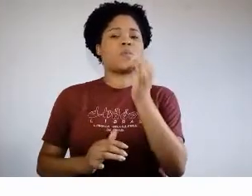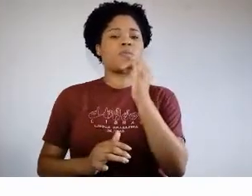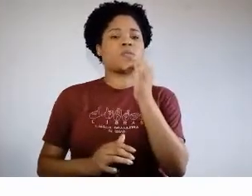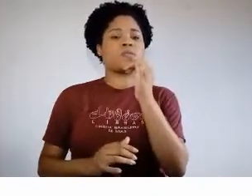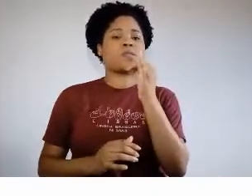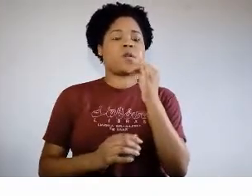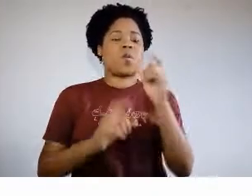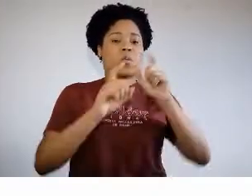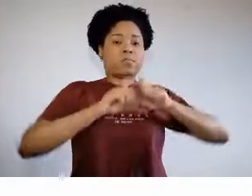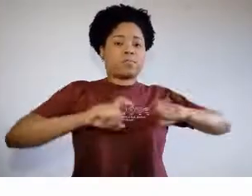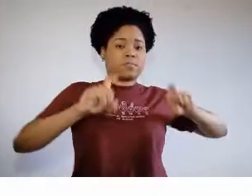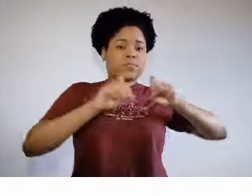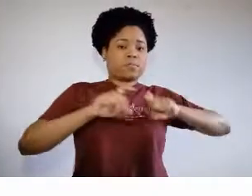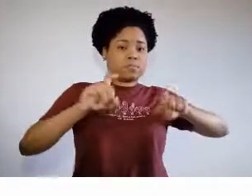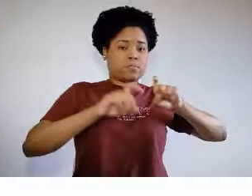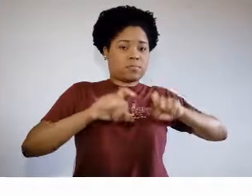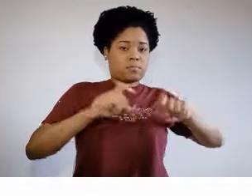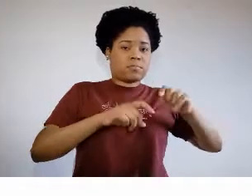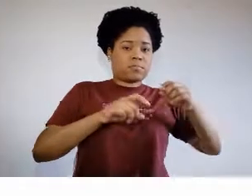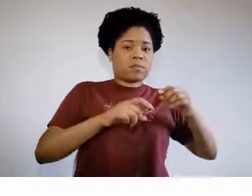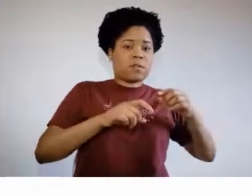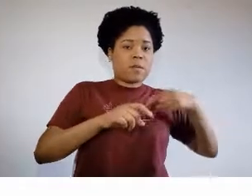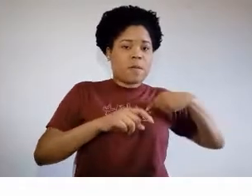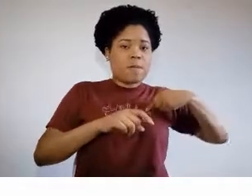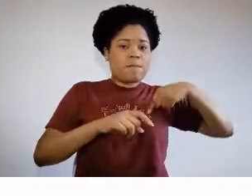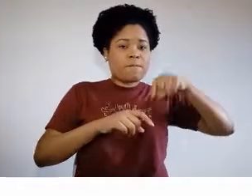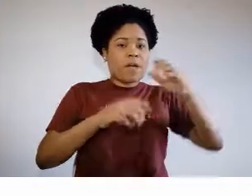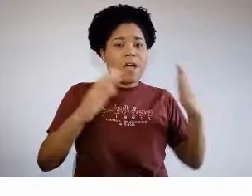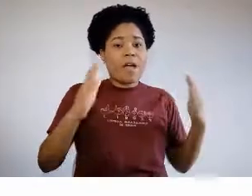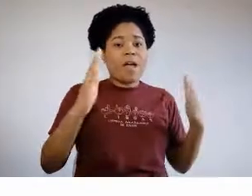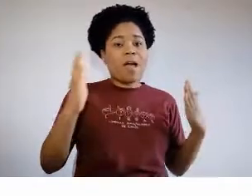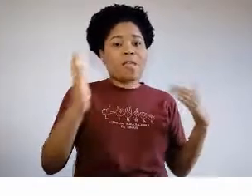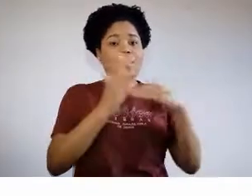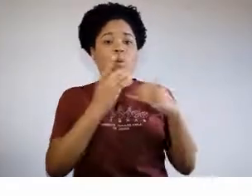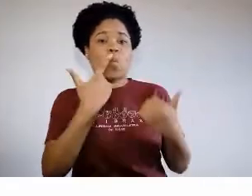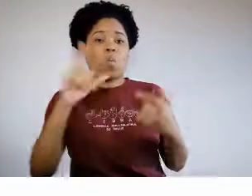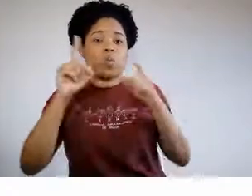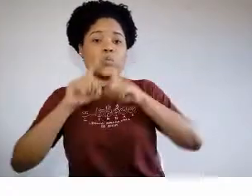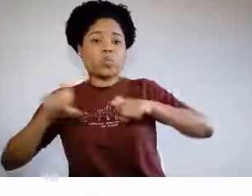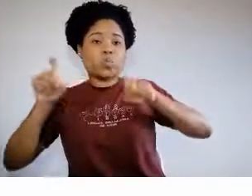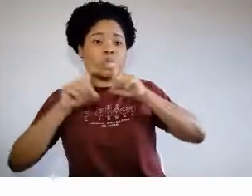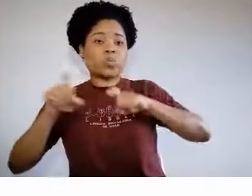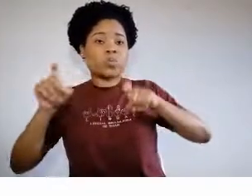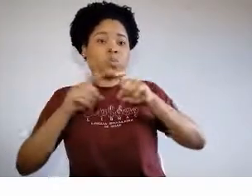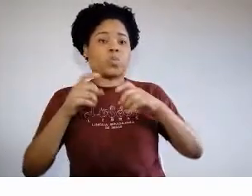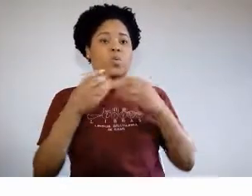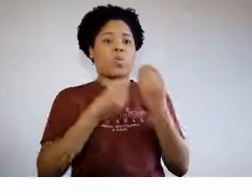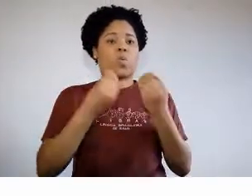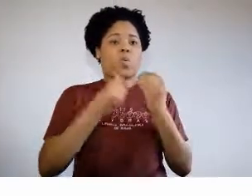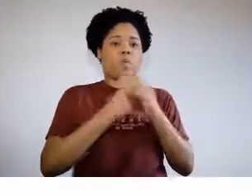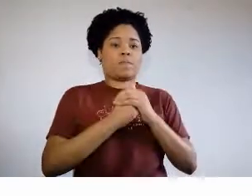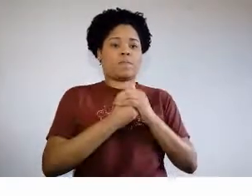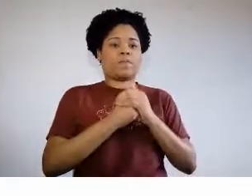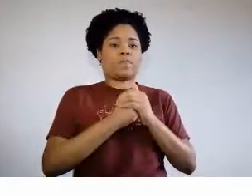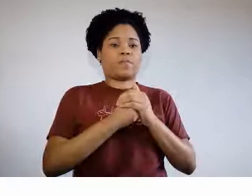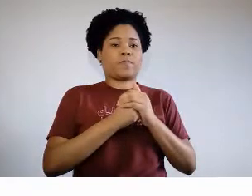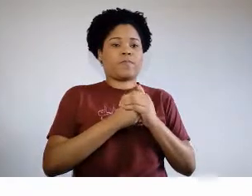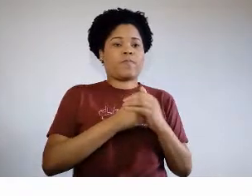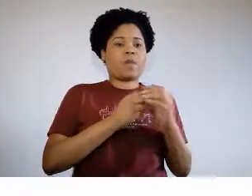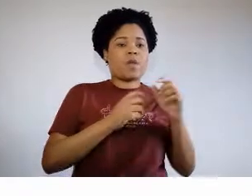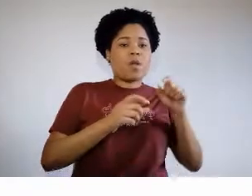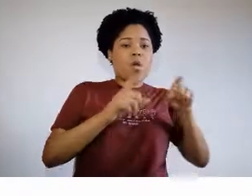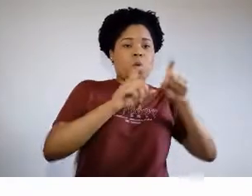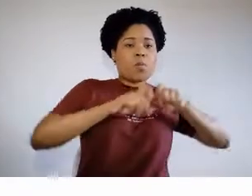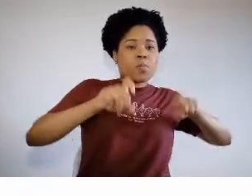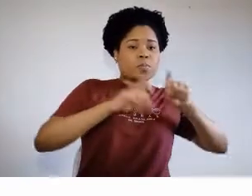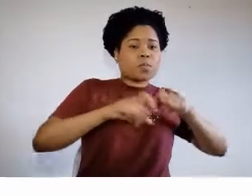dado? Então, um dado vai sair de um determinado computador, para ele chegar até o outro computador, ele faz o seguinte percurso. Né?